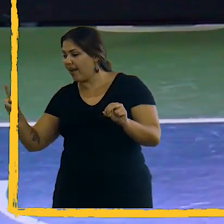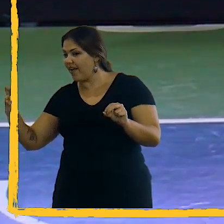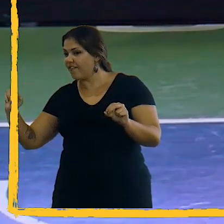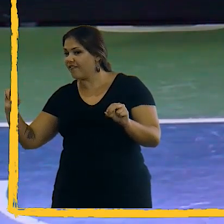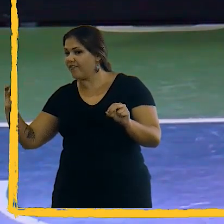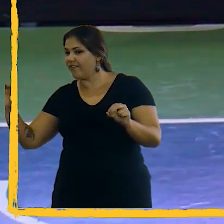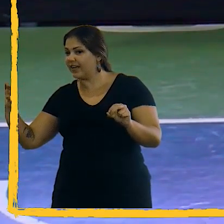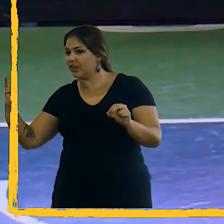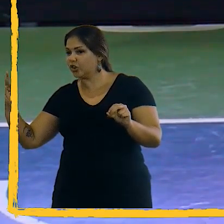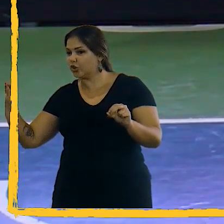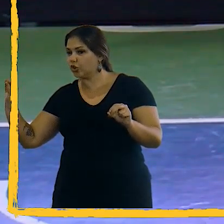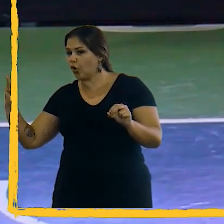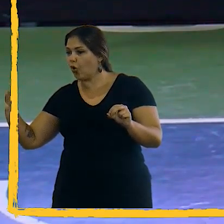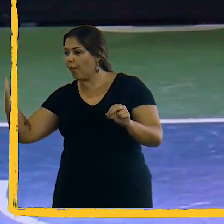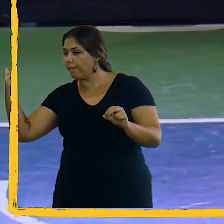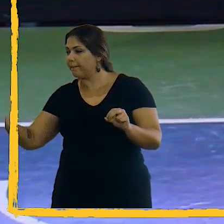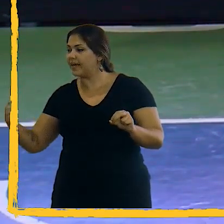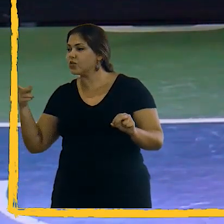dando